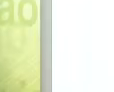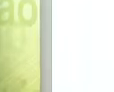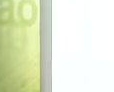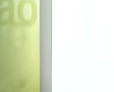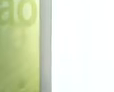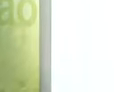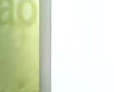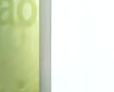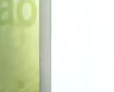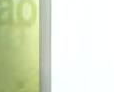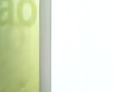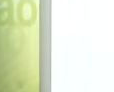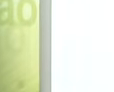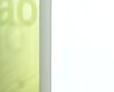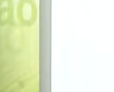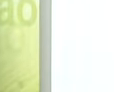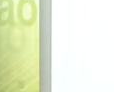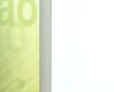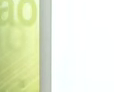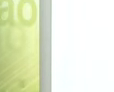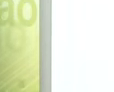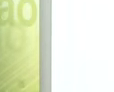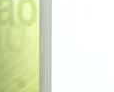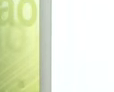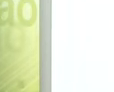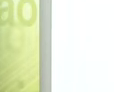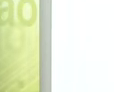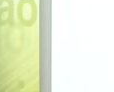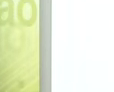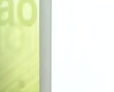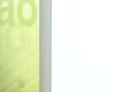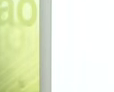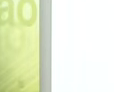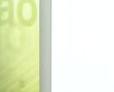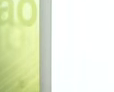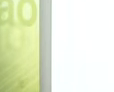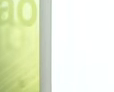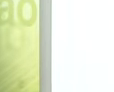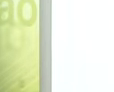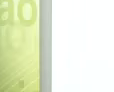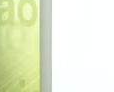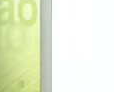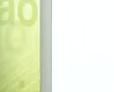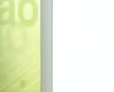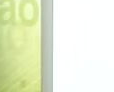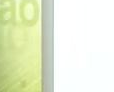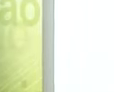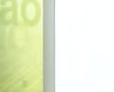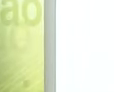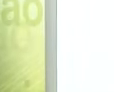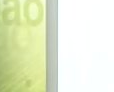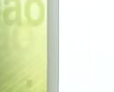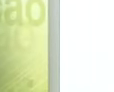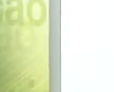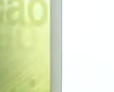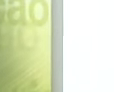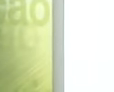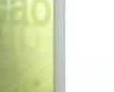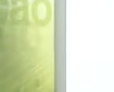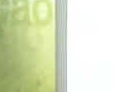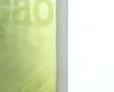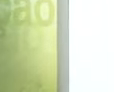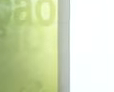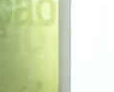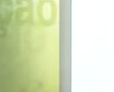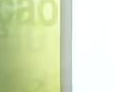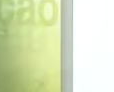comando input que nós vimos hoje na aula, ele é como o professor falou, ele é um comando muito chamado